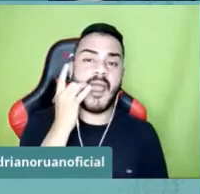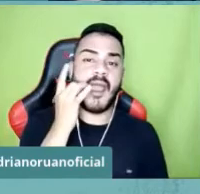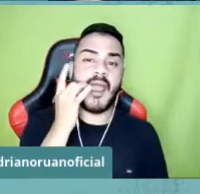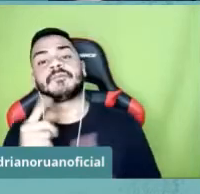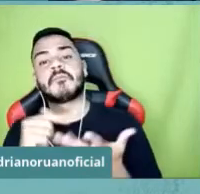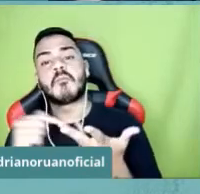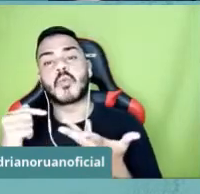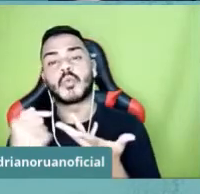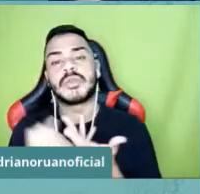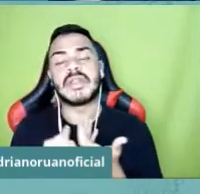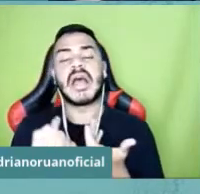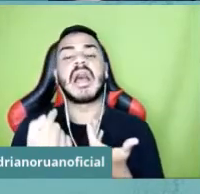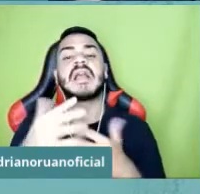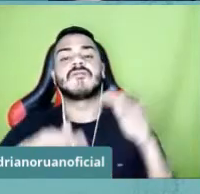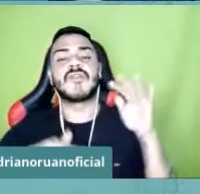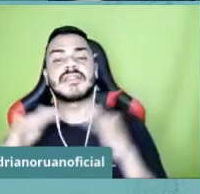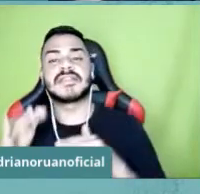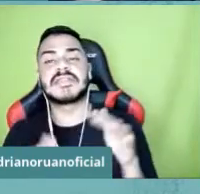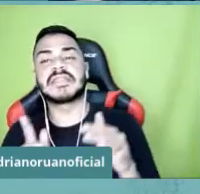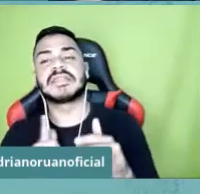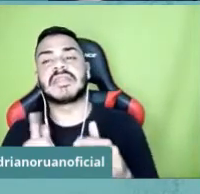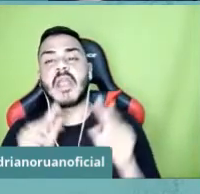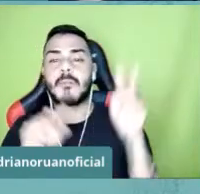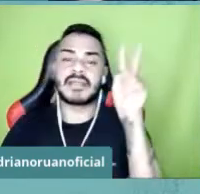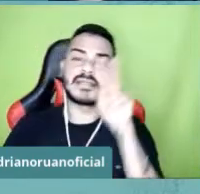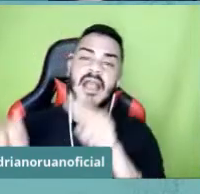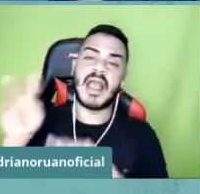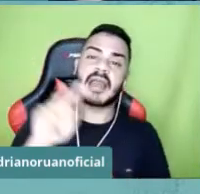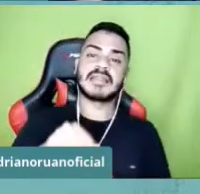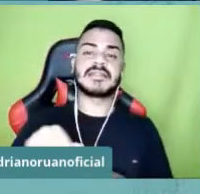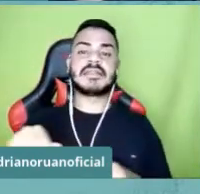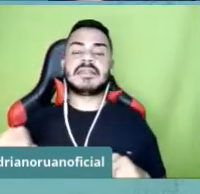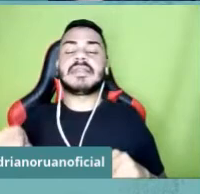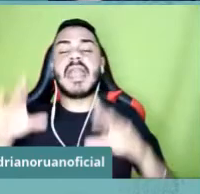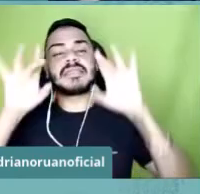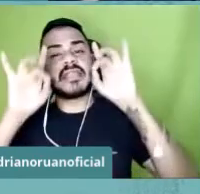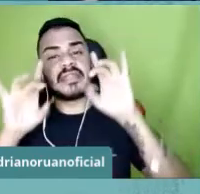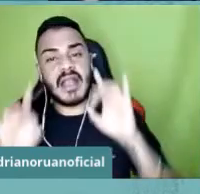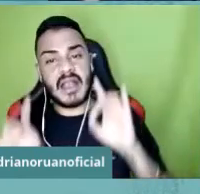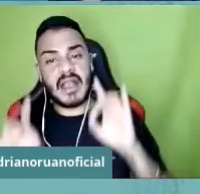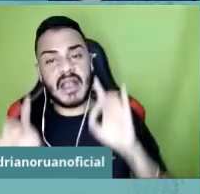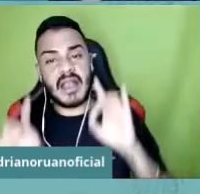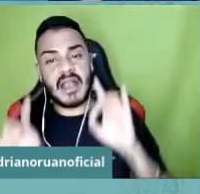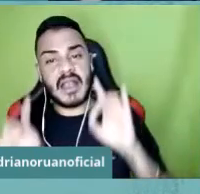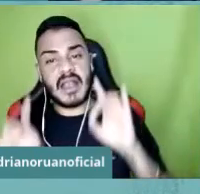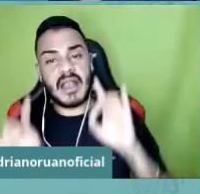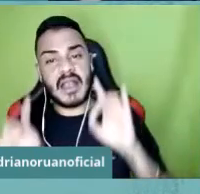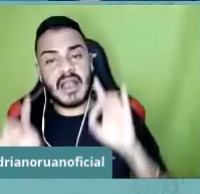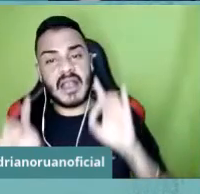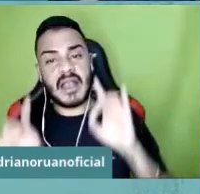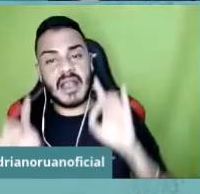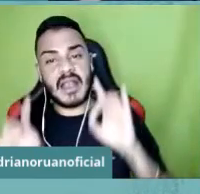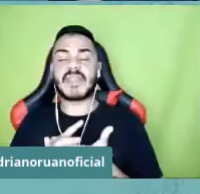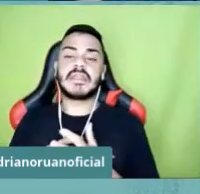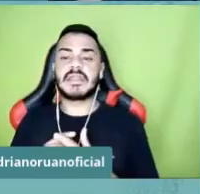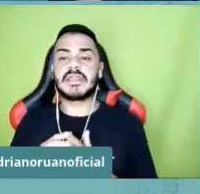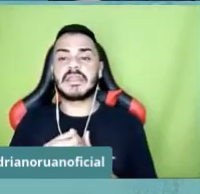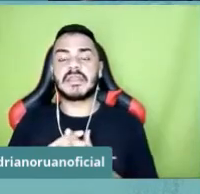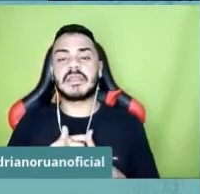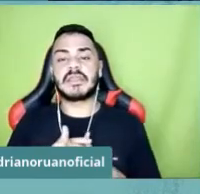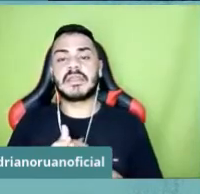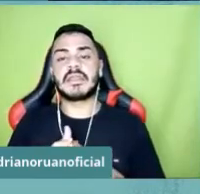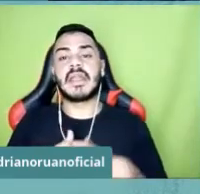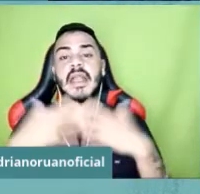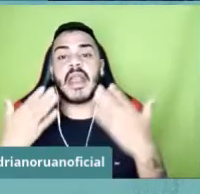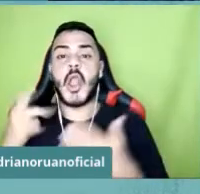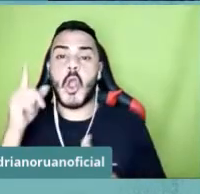ser tão rápido nessa análise, porque é uma análise muito detalhada e muito minuciosa, e aí é óbvio, né, que agora se